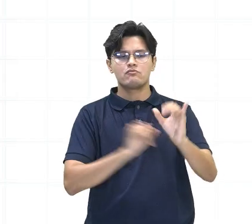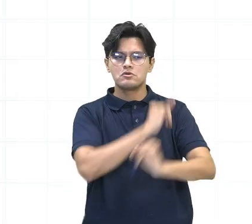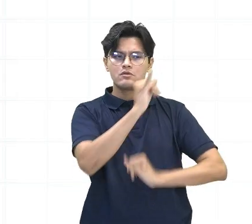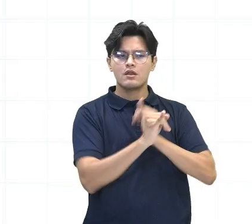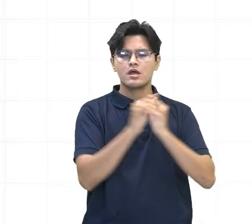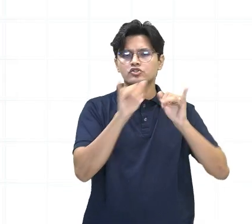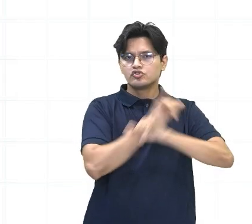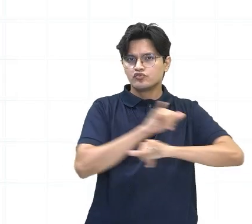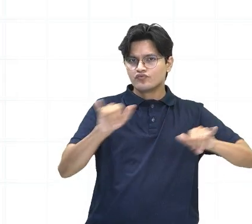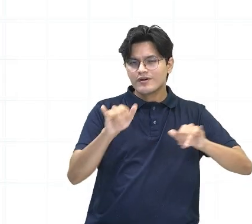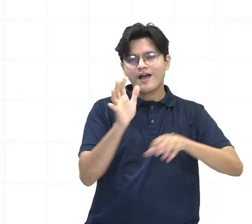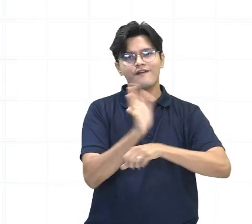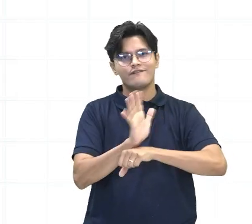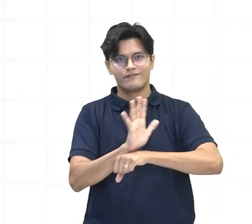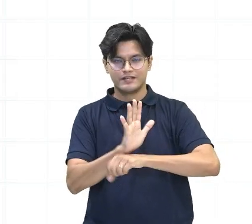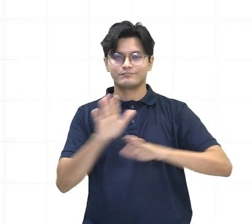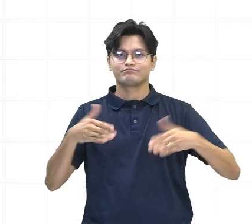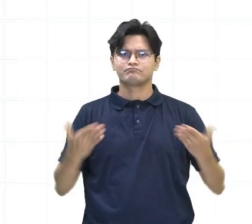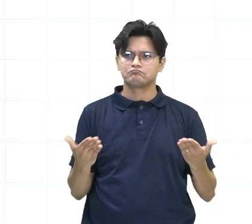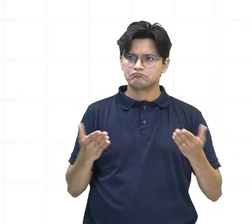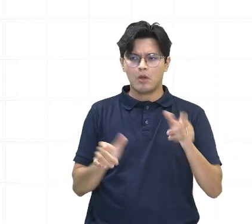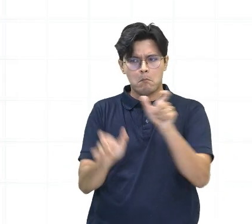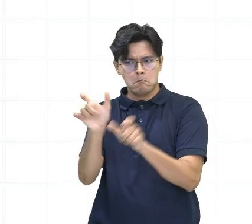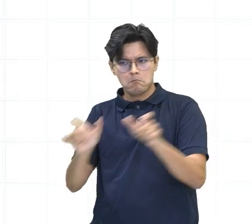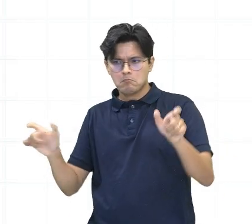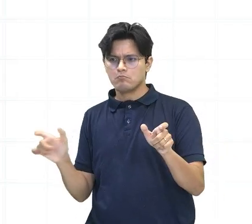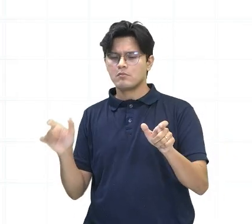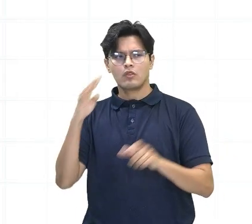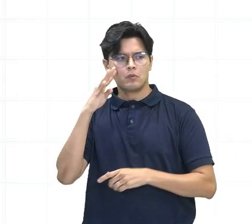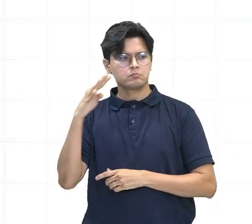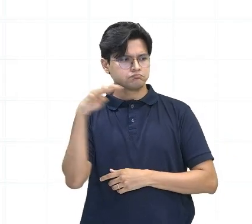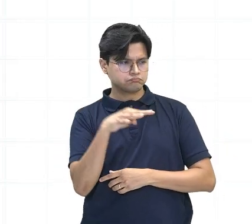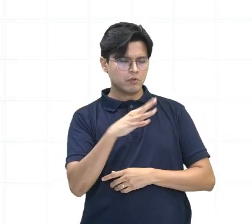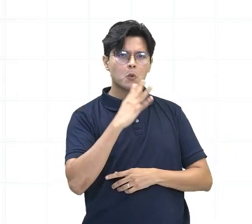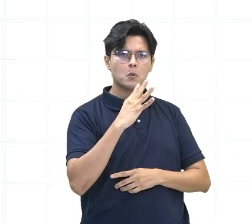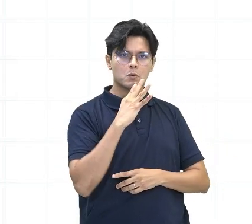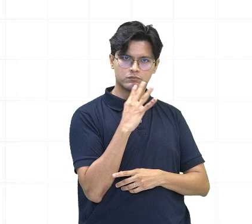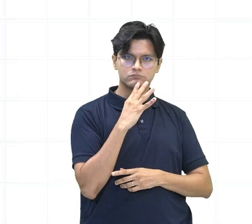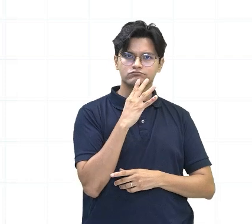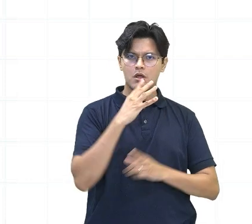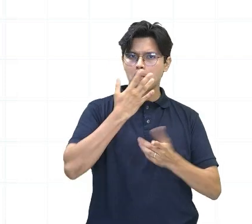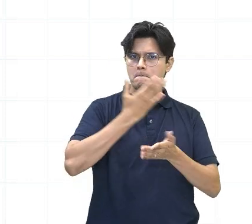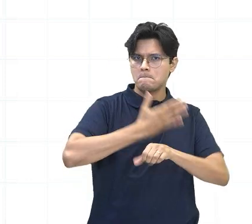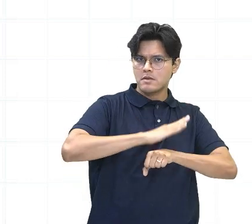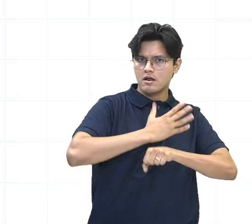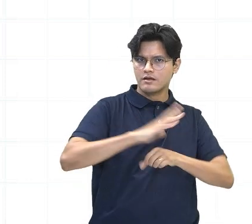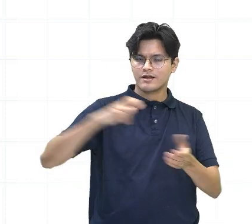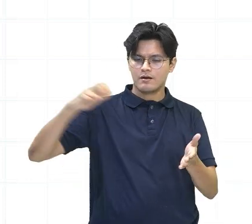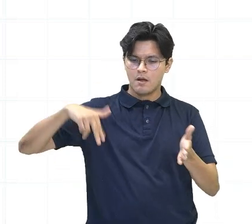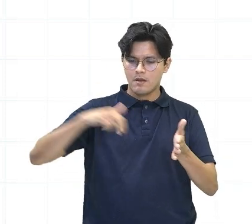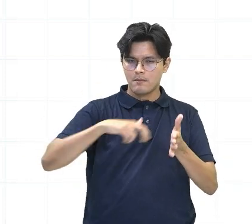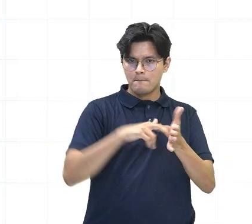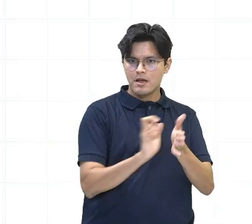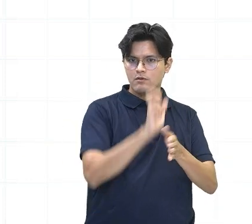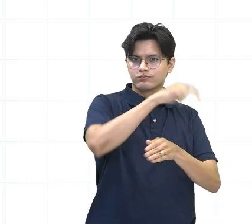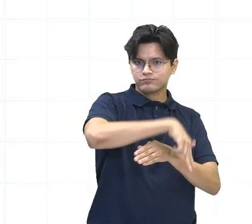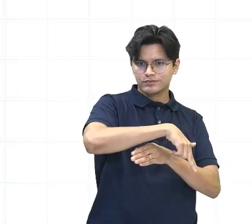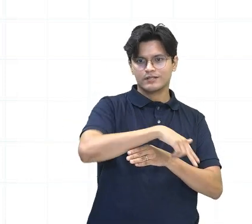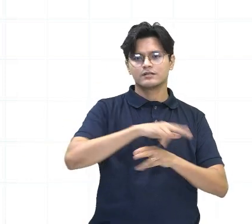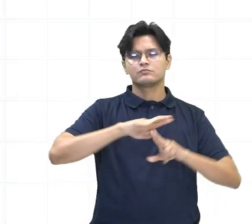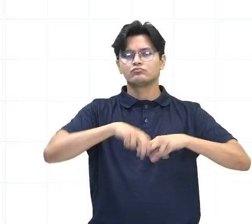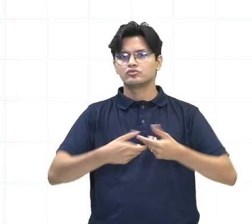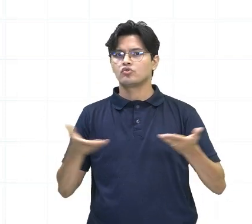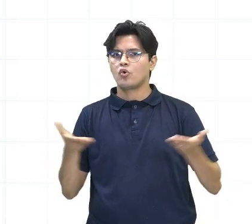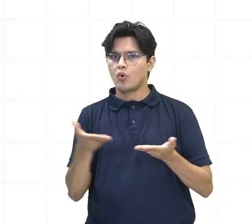internet, e isso ganhou aí a graça do mundo, e por isso hoje nós conhecemos e também trabalhamos com essa questão do parkour